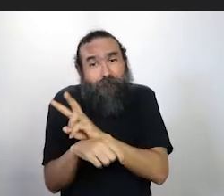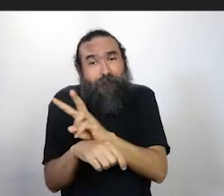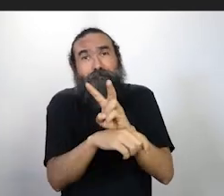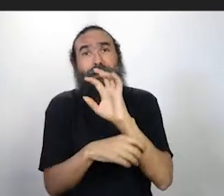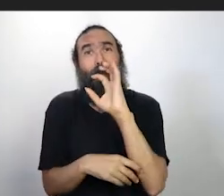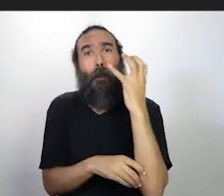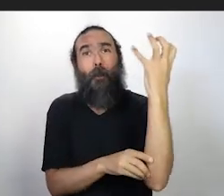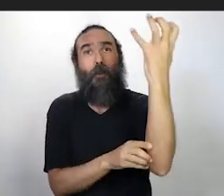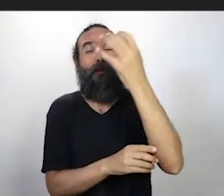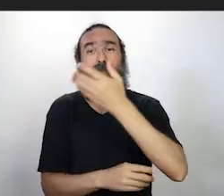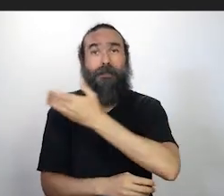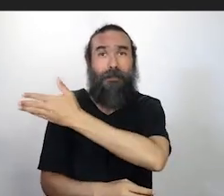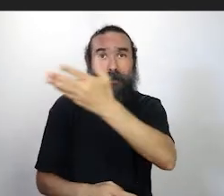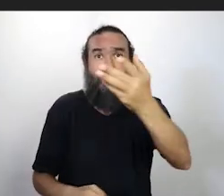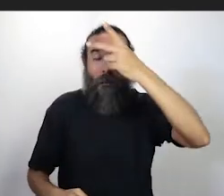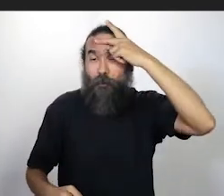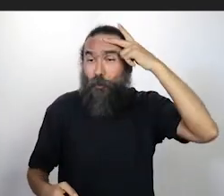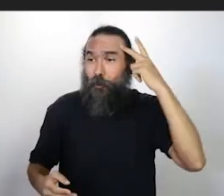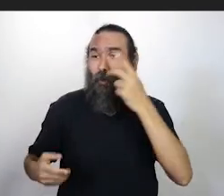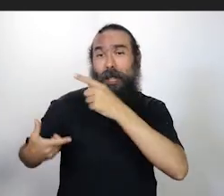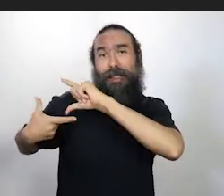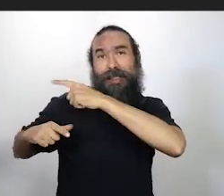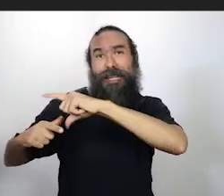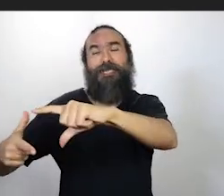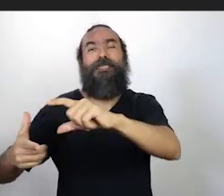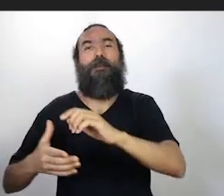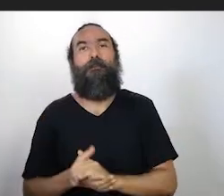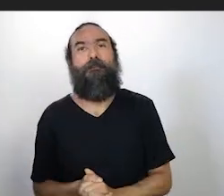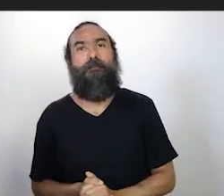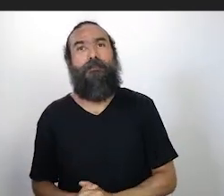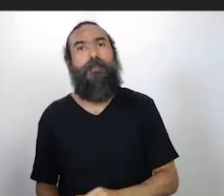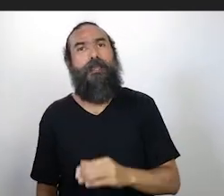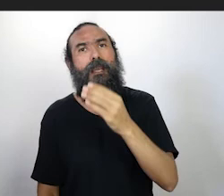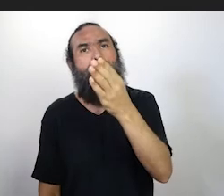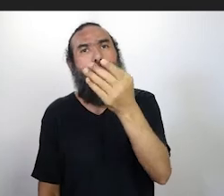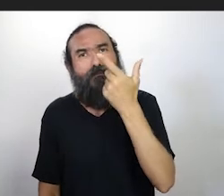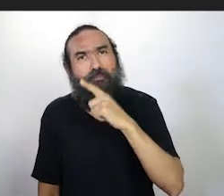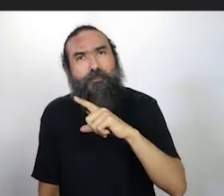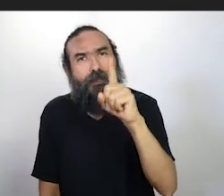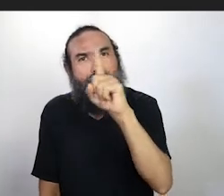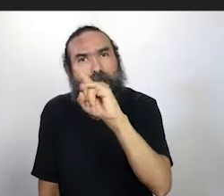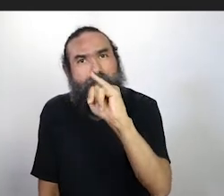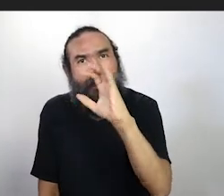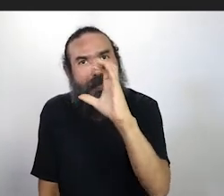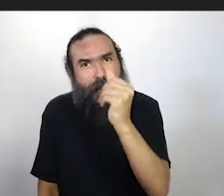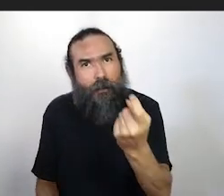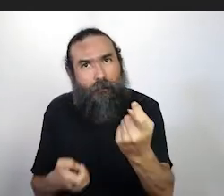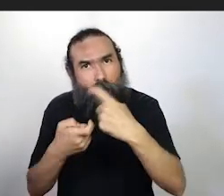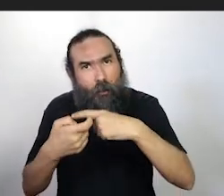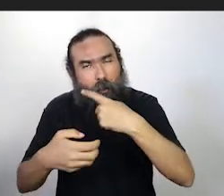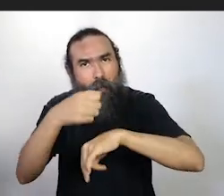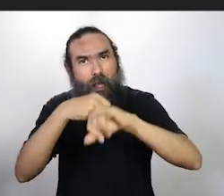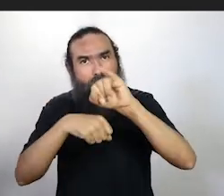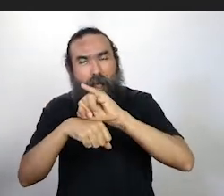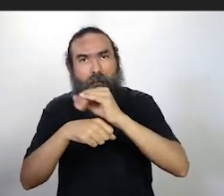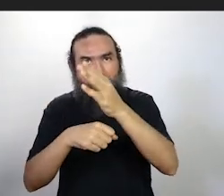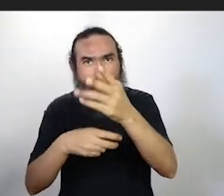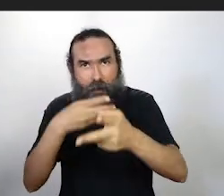das pessoas, dos povos tradicionais. A Zica também acabou de entrar, acho que ela vai querer concluir, mas a gente